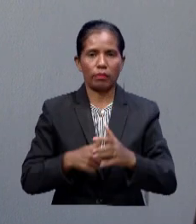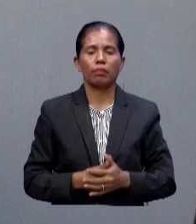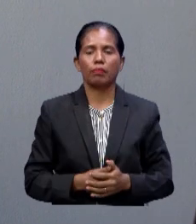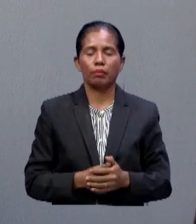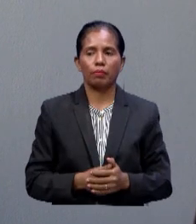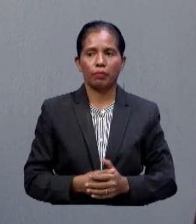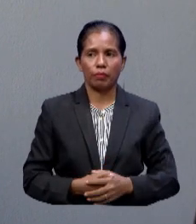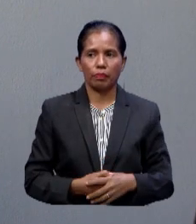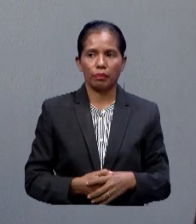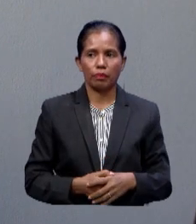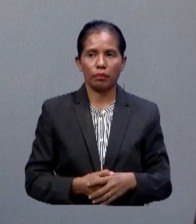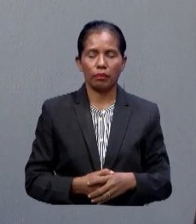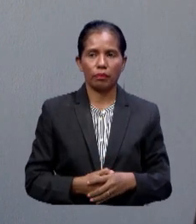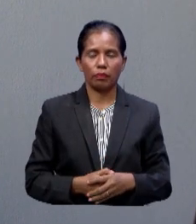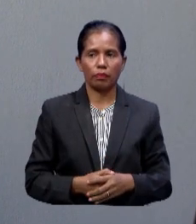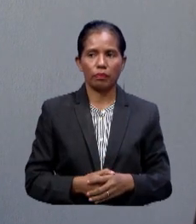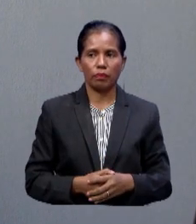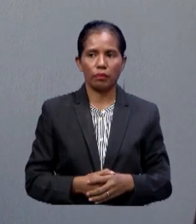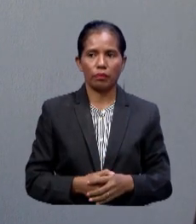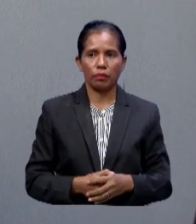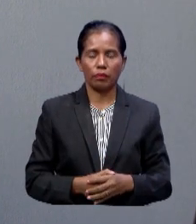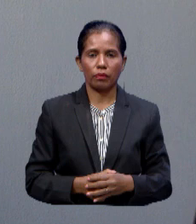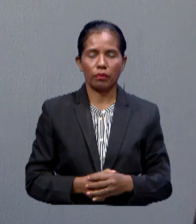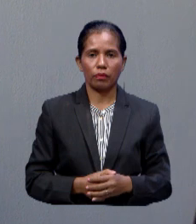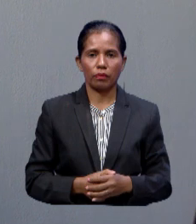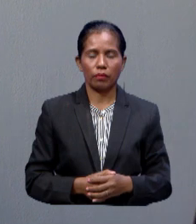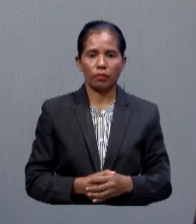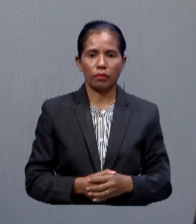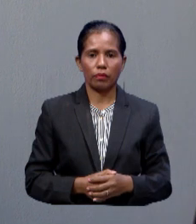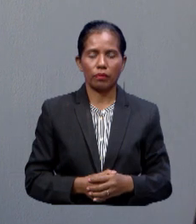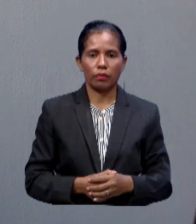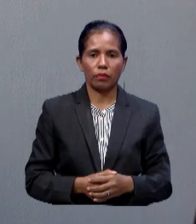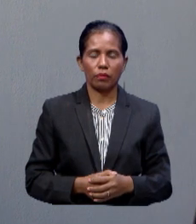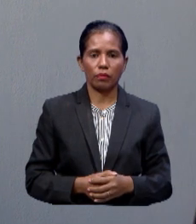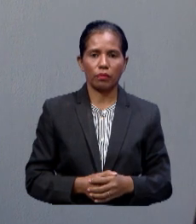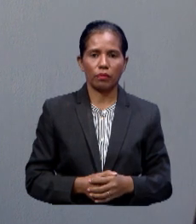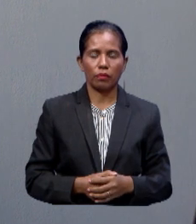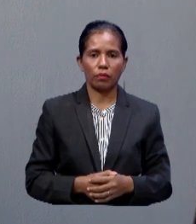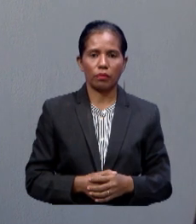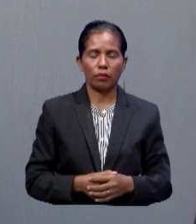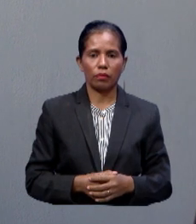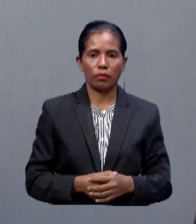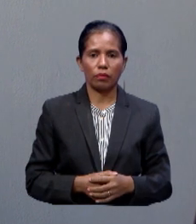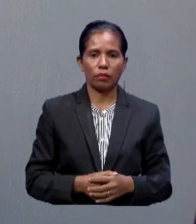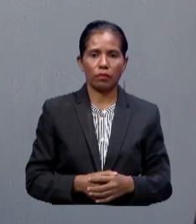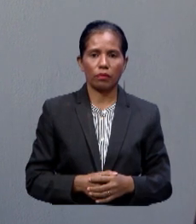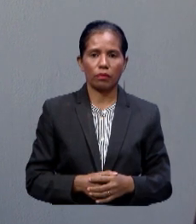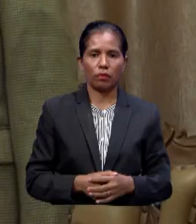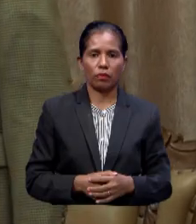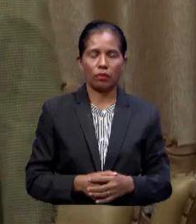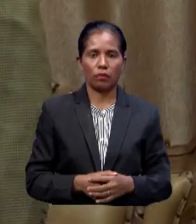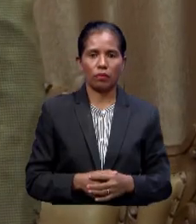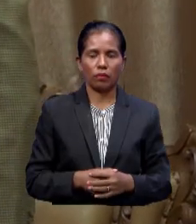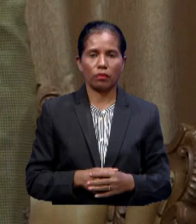this program. This is one of the example how we can would like to strengthen the people to people